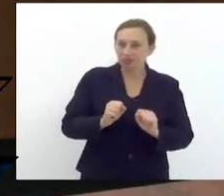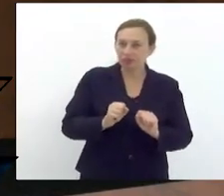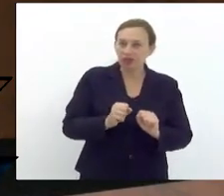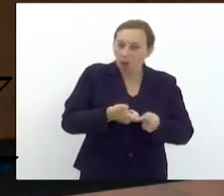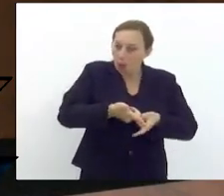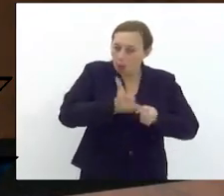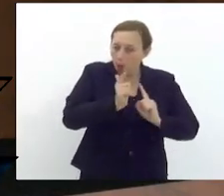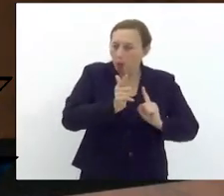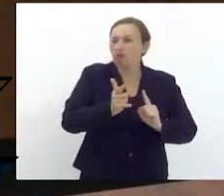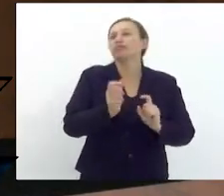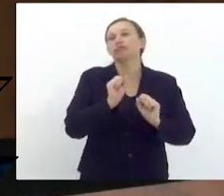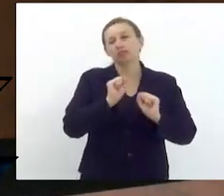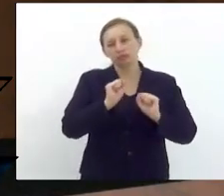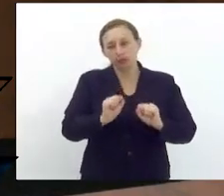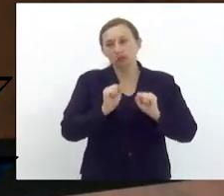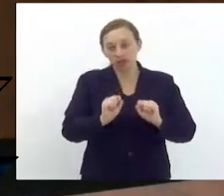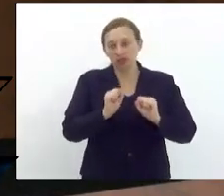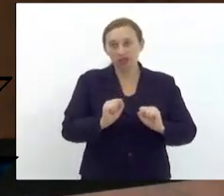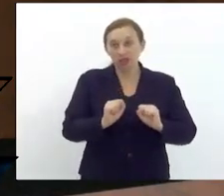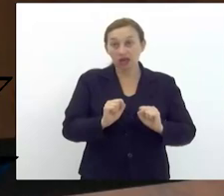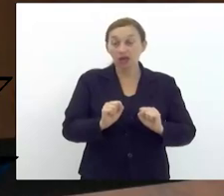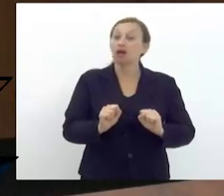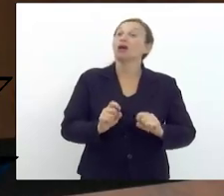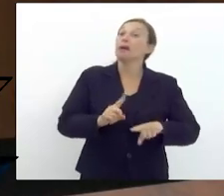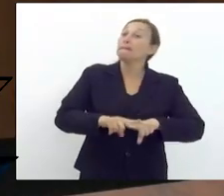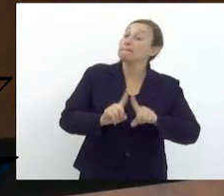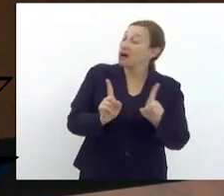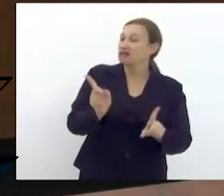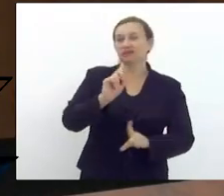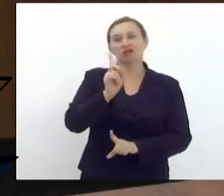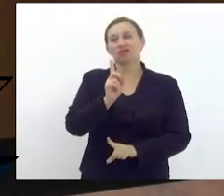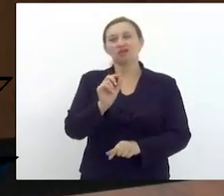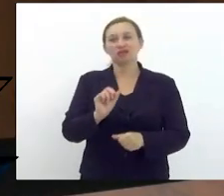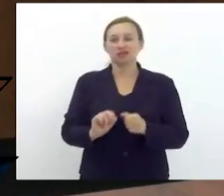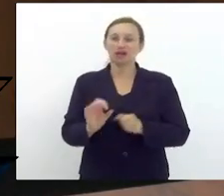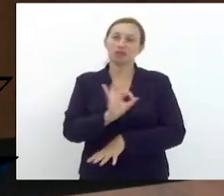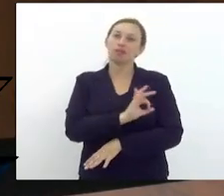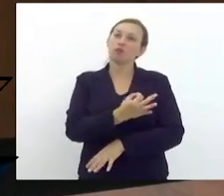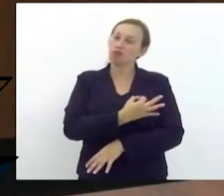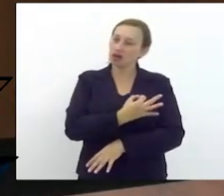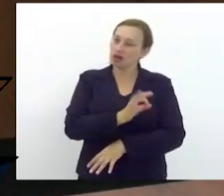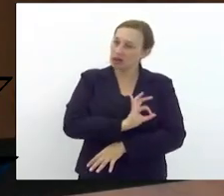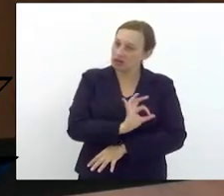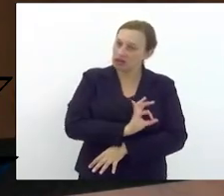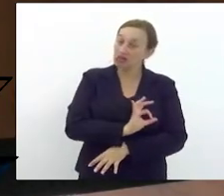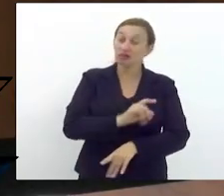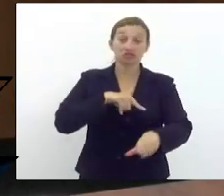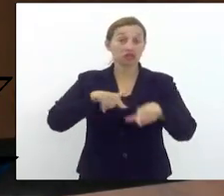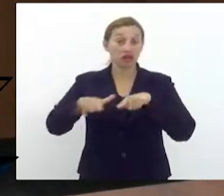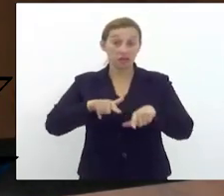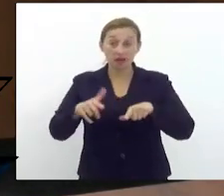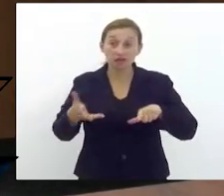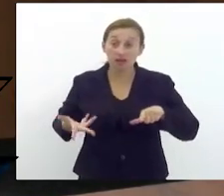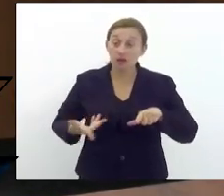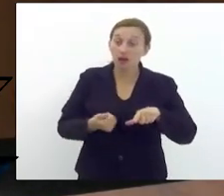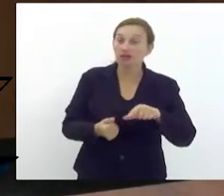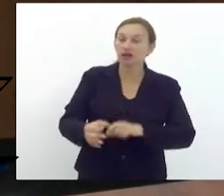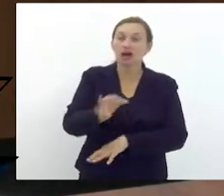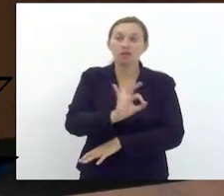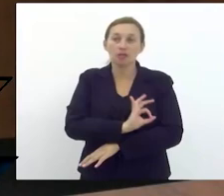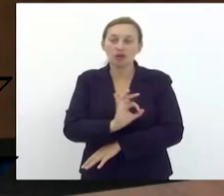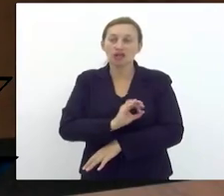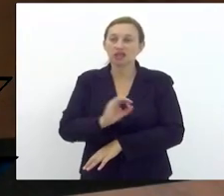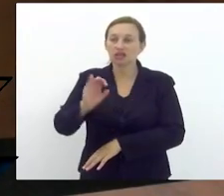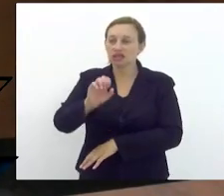alguma cancelado alguns CPF naquele momento mas não fizeram fizeram um trabalho excelente então a polícia civil